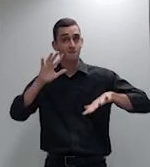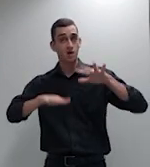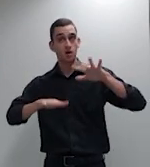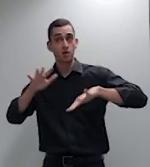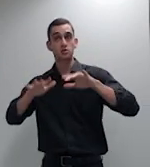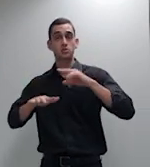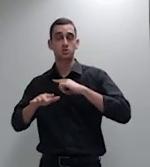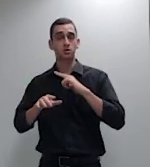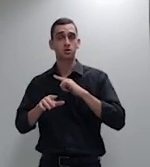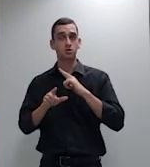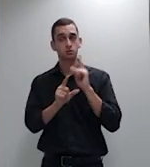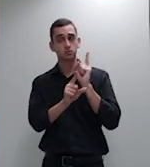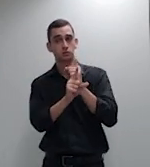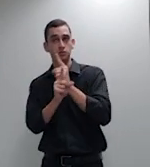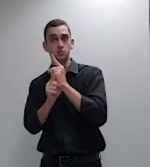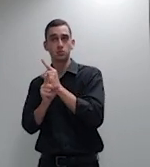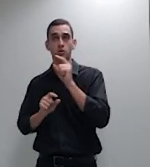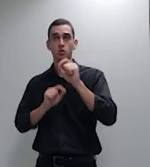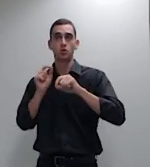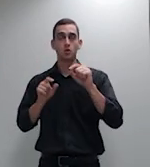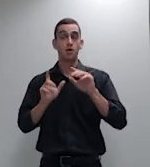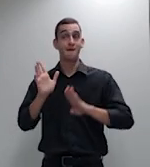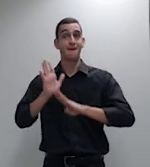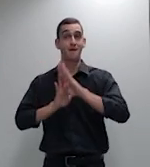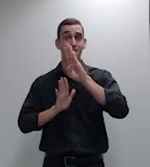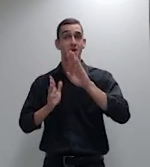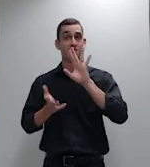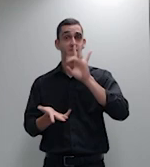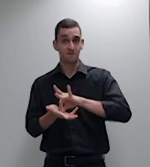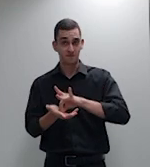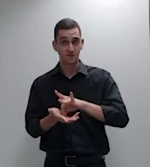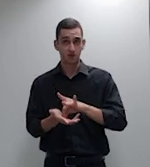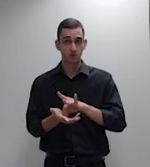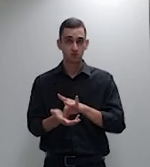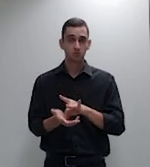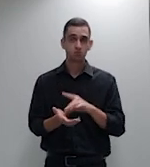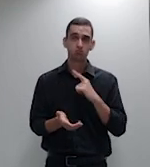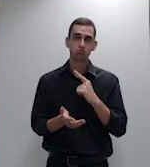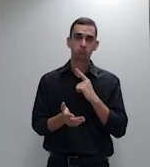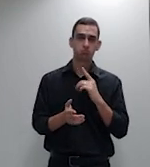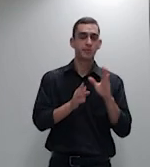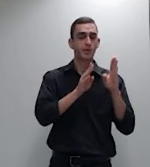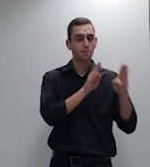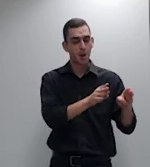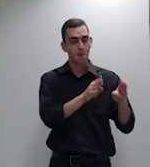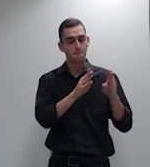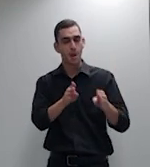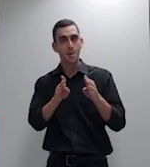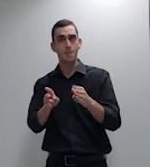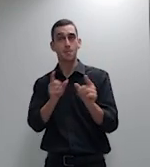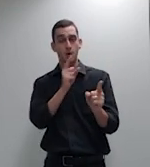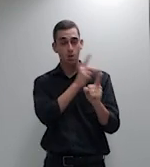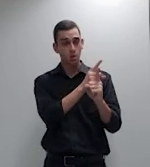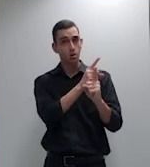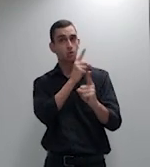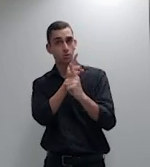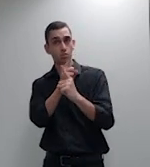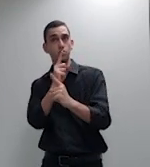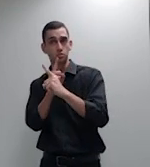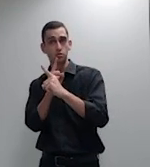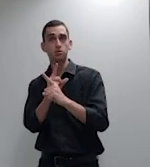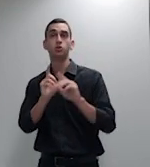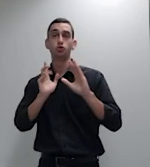de preço verificado em cada intervalo devendo-se aplicar para a sua apuração a respectiva